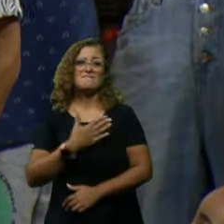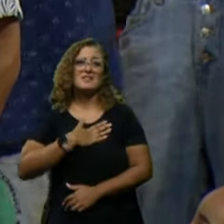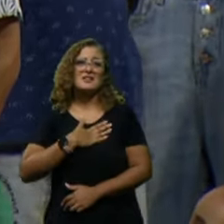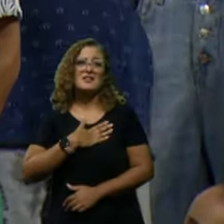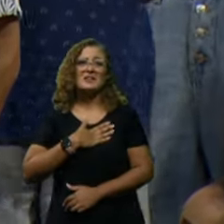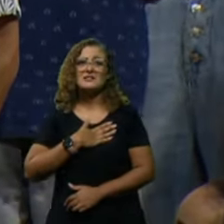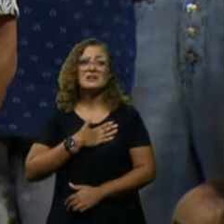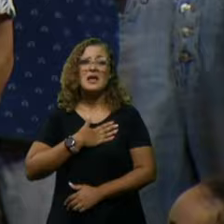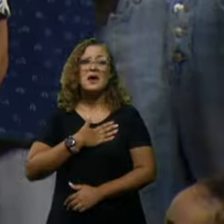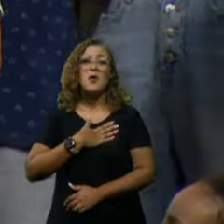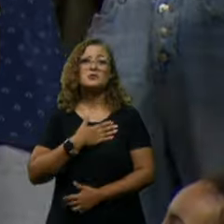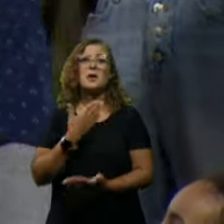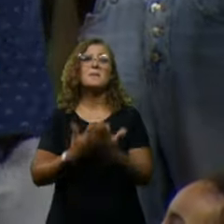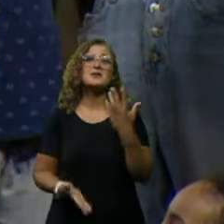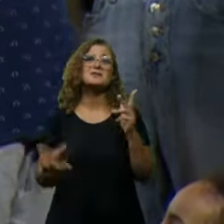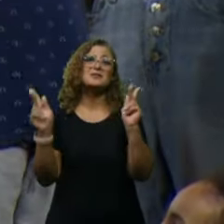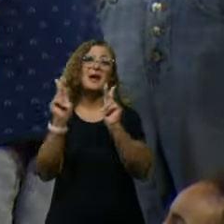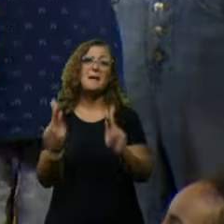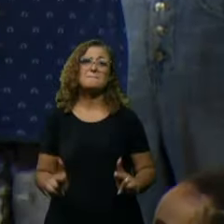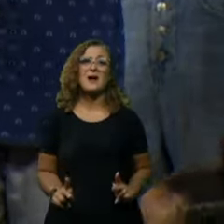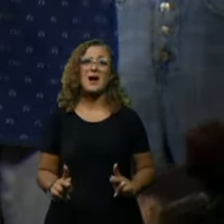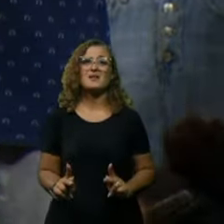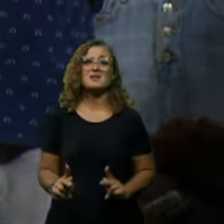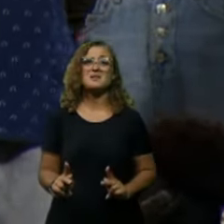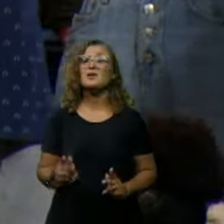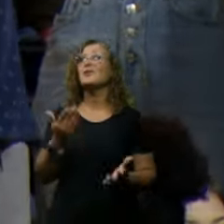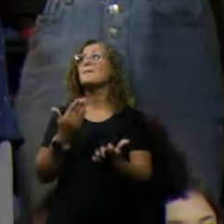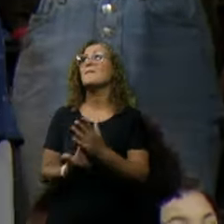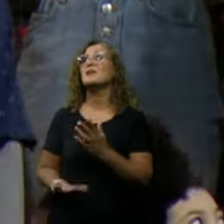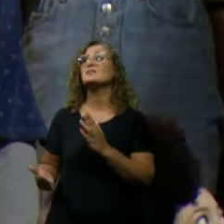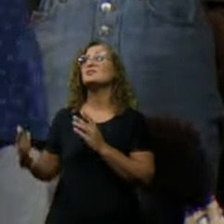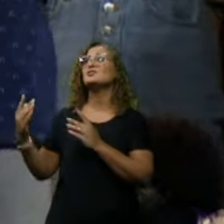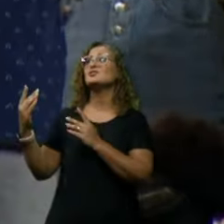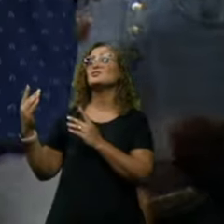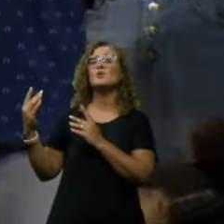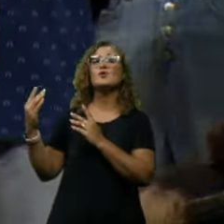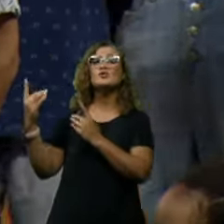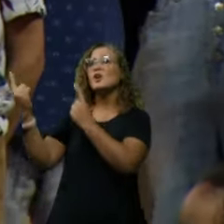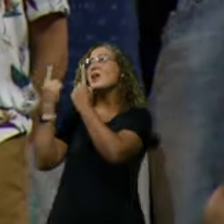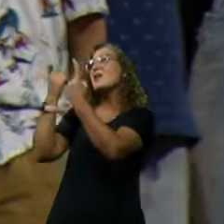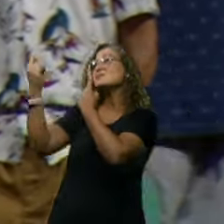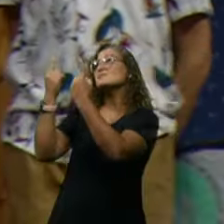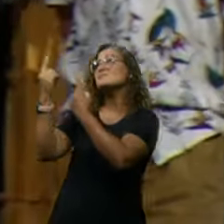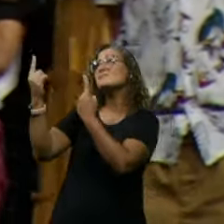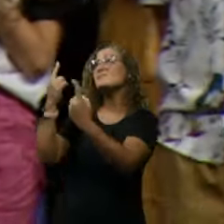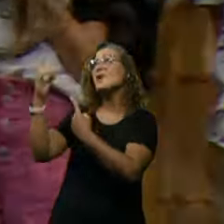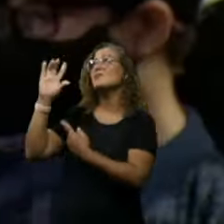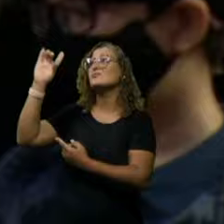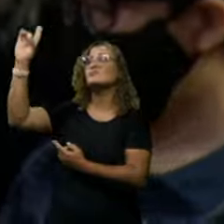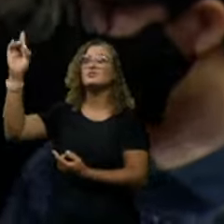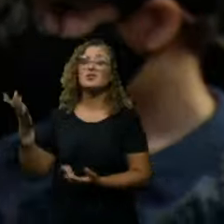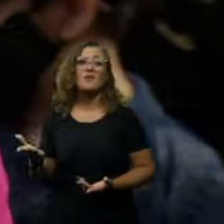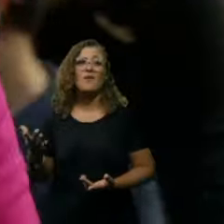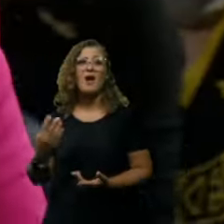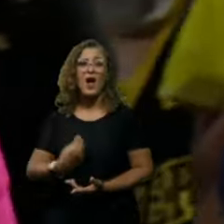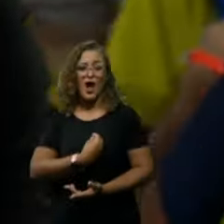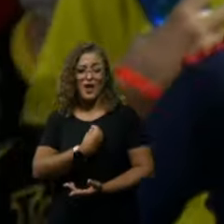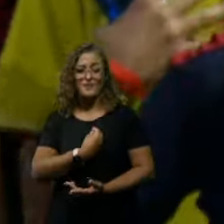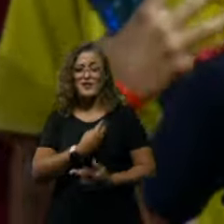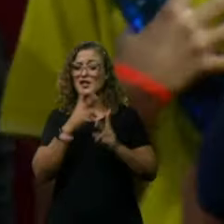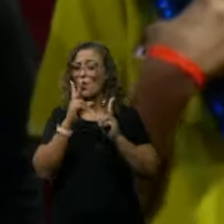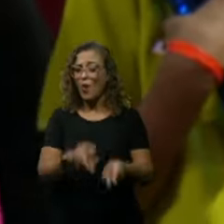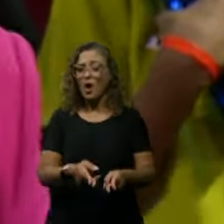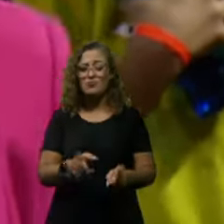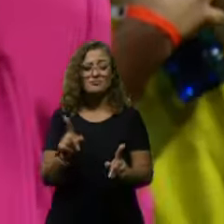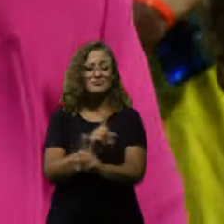meu sossego e mostra o que tudo a minha comunhão contigo eu já não sou mais senhor aquela pessoa sabe que